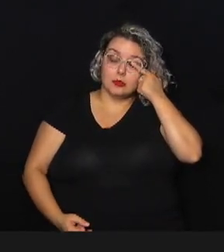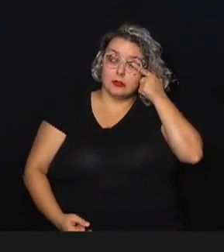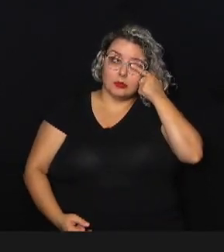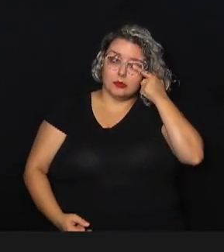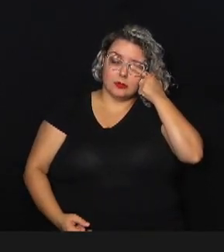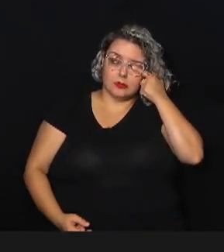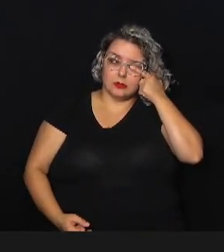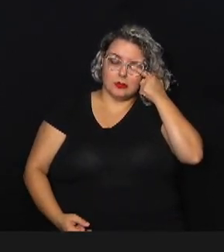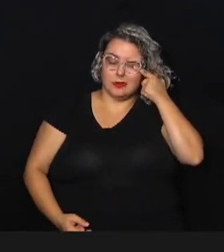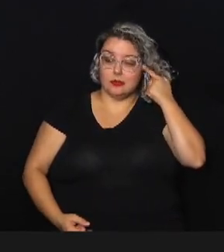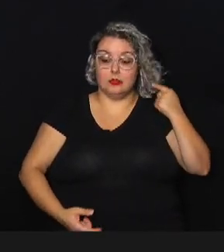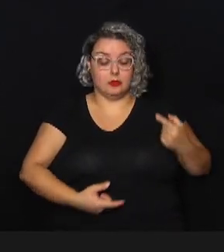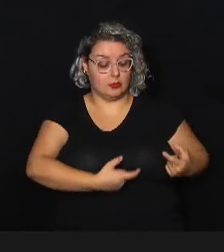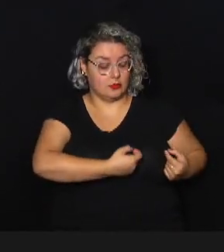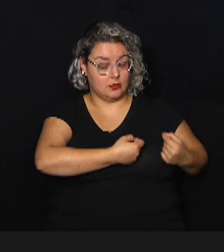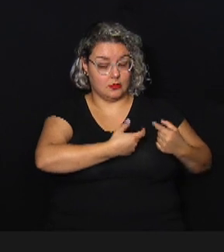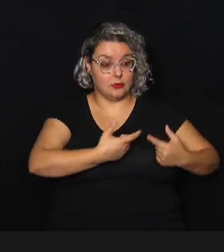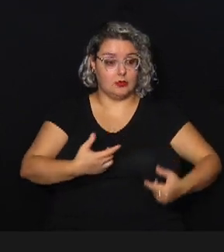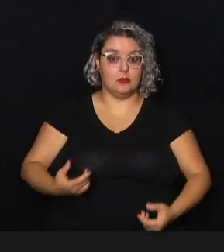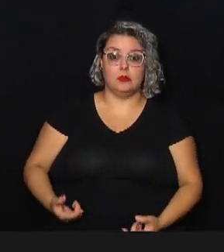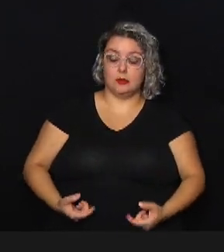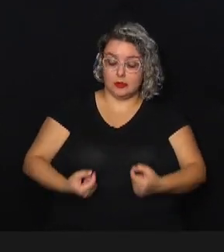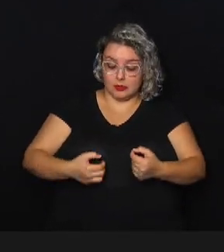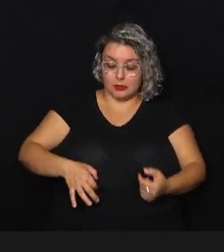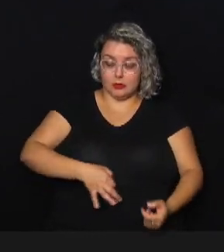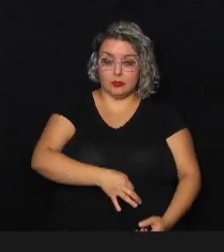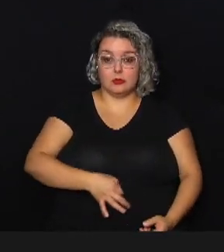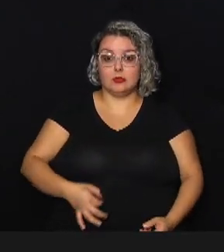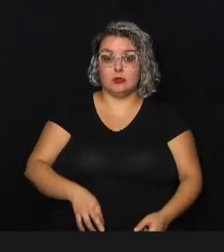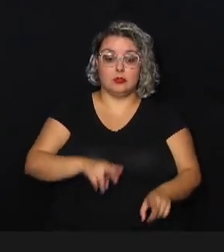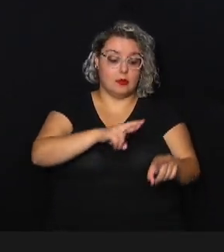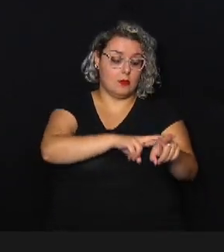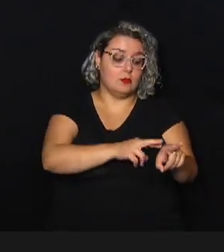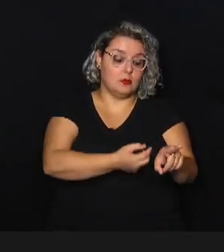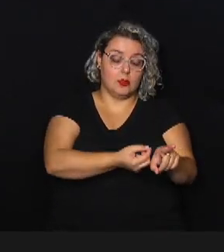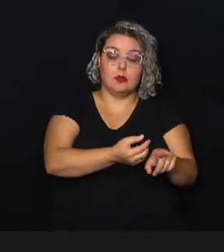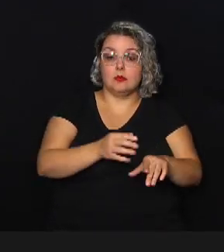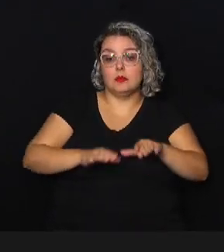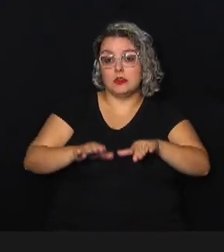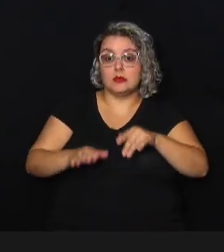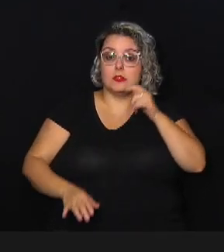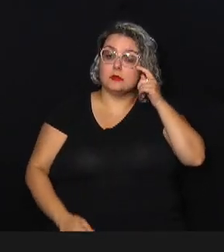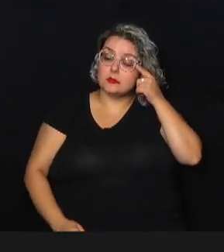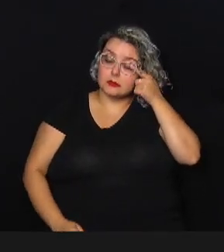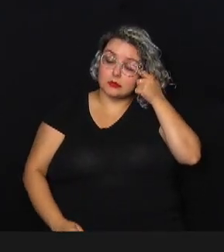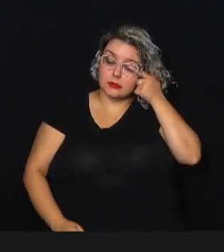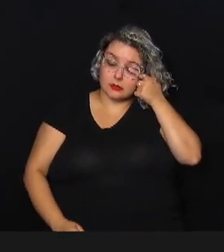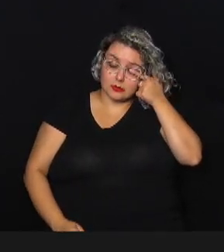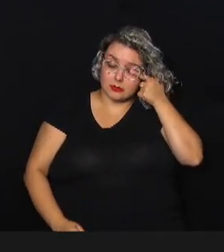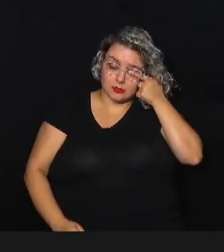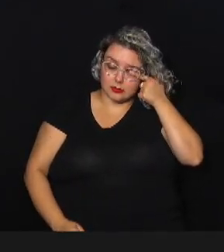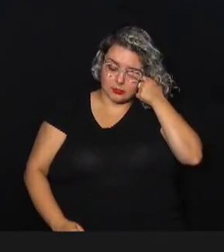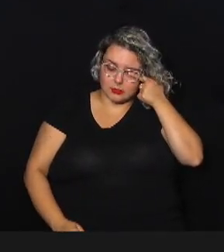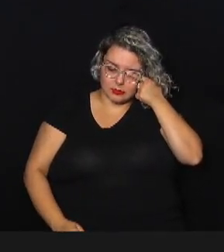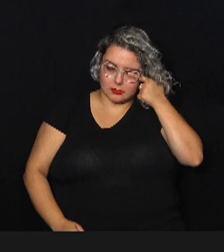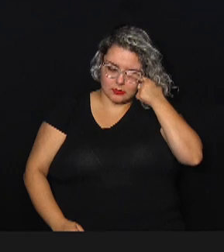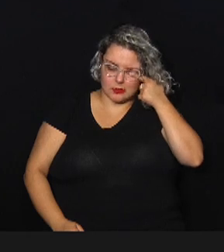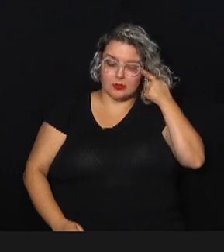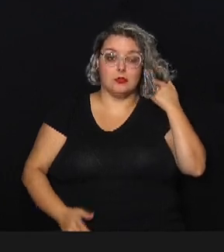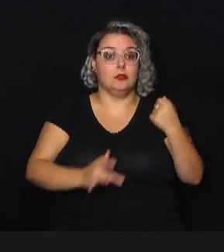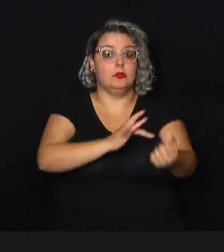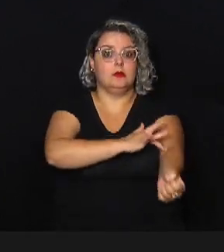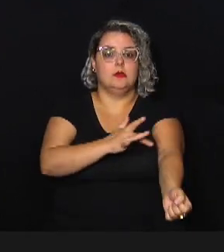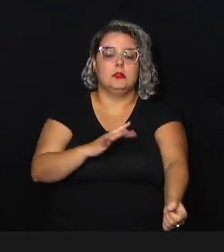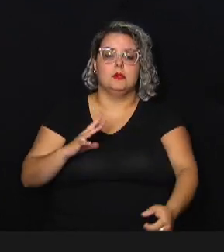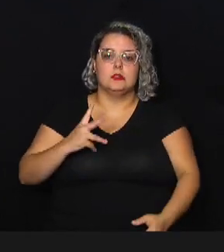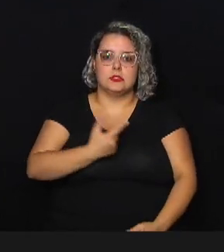tumor de mama, tumor intestinal, tumor de próstata, às vezes também, tá? E a doação de sangue, ela salva vidas. Lembrando que,